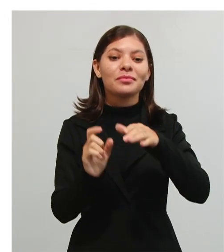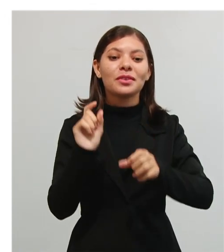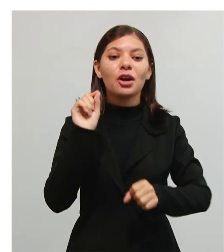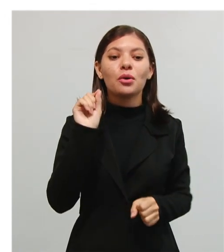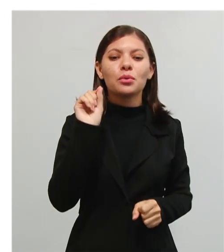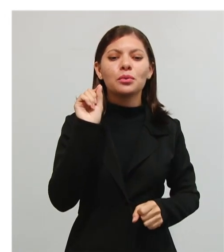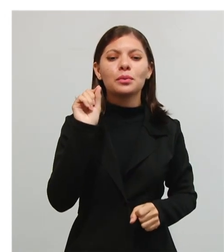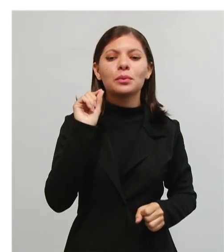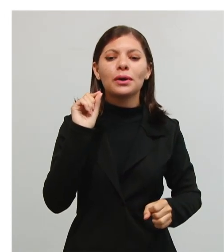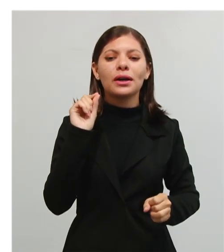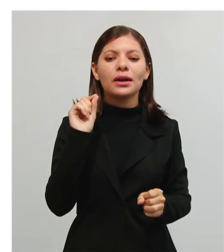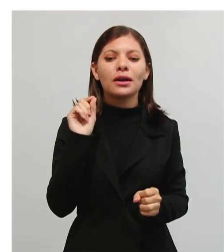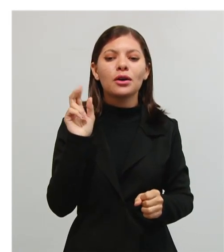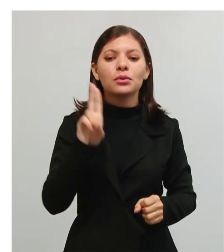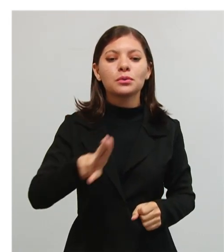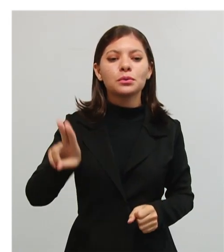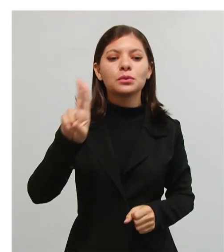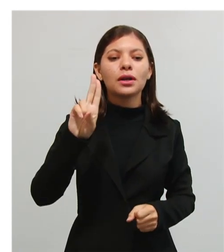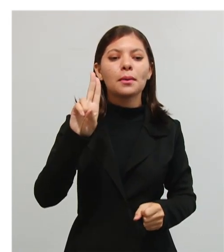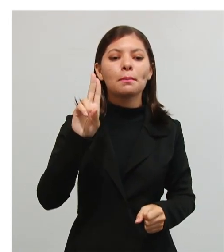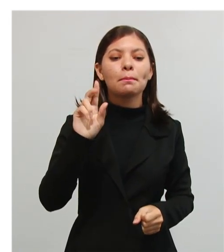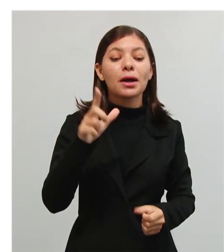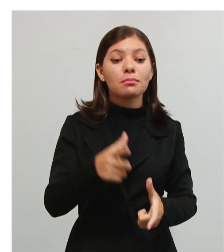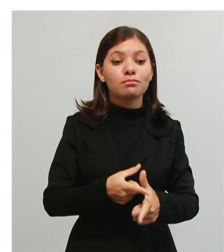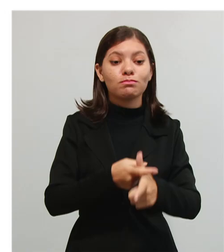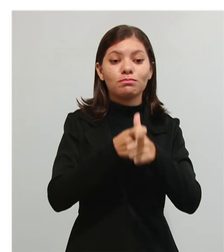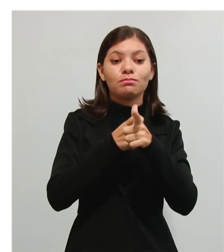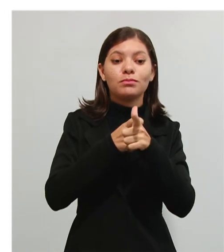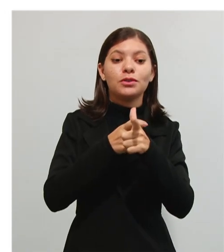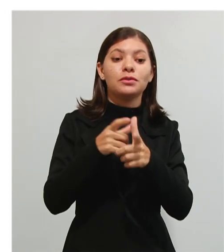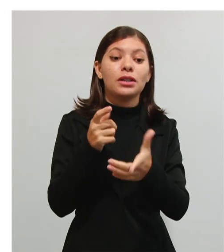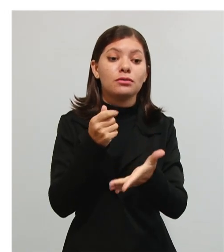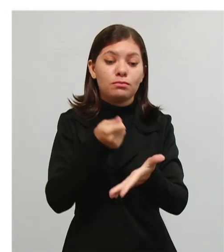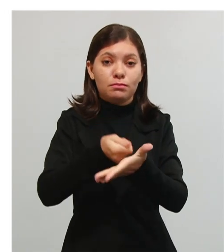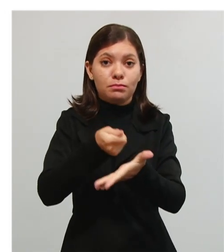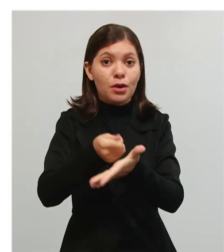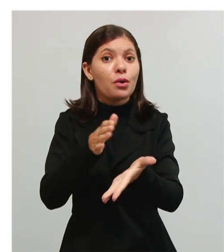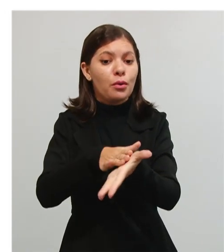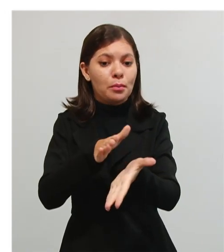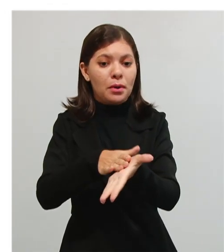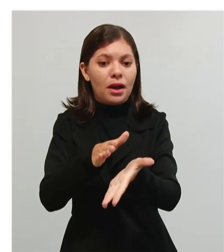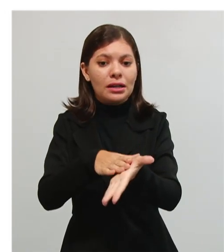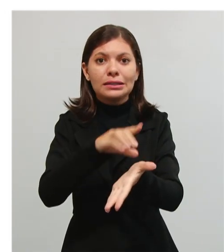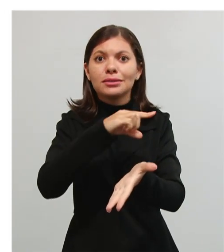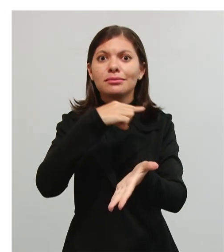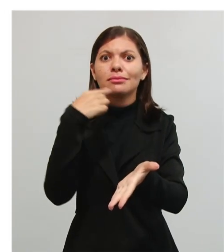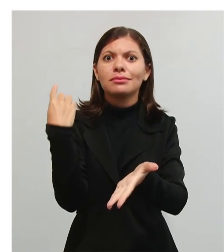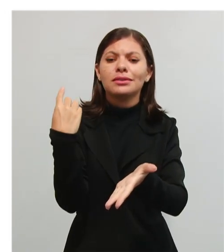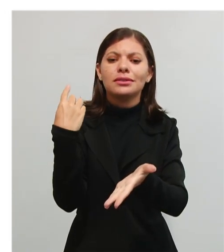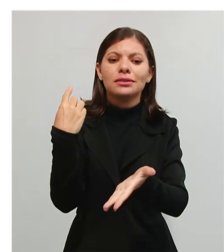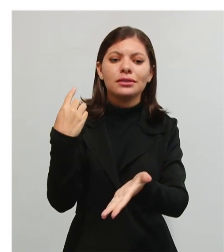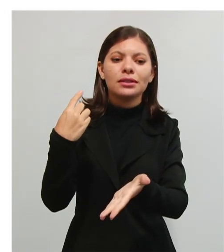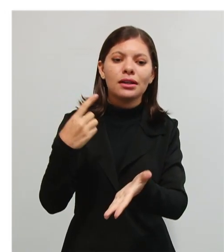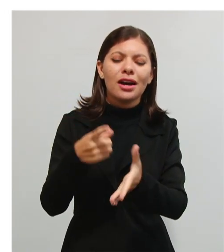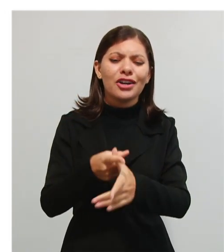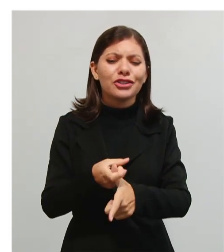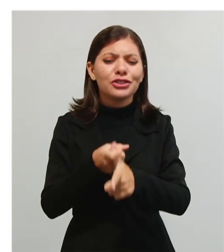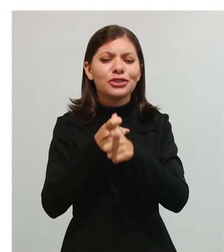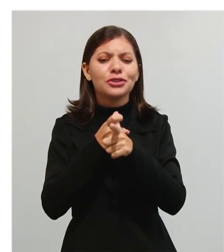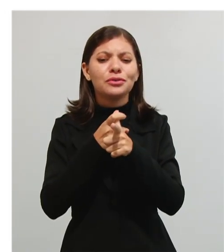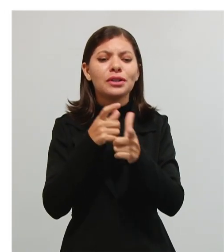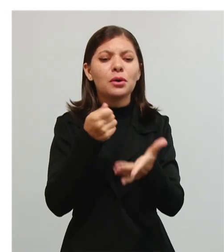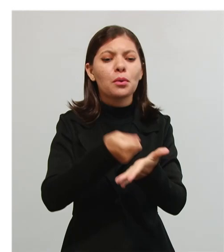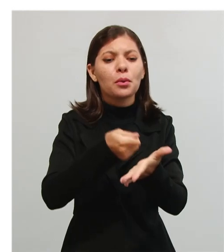procedimentos utilizados para cobrar dívidas em geral quando elas vencem. As dívidas podem